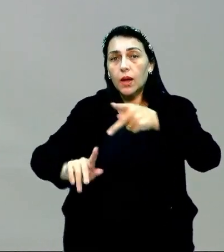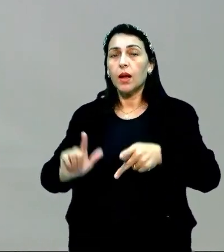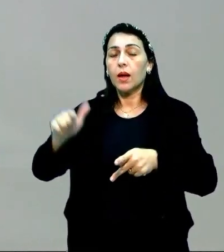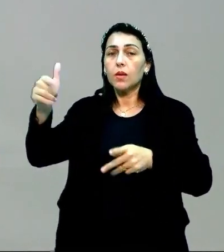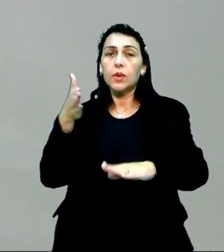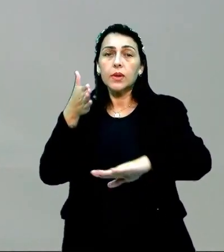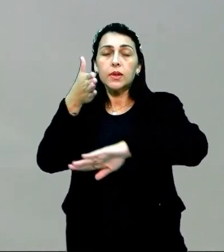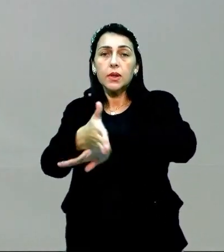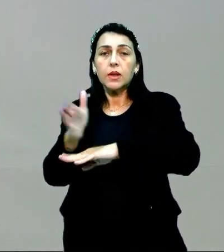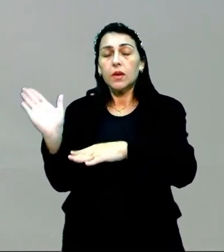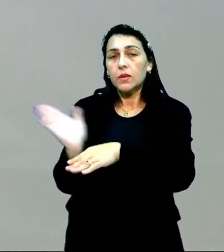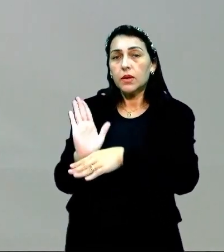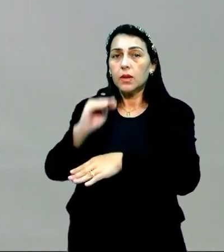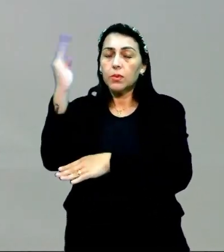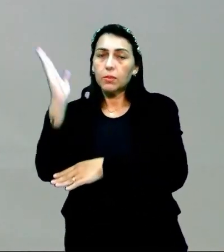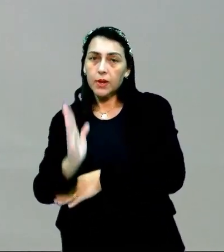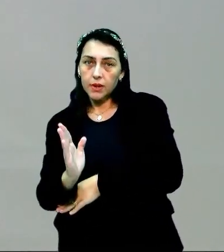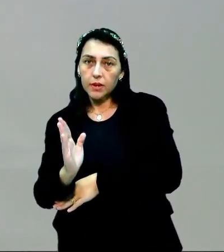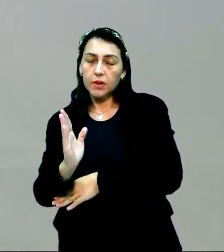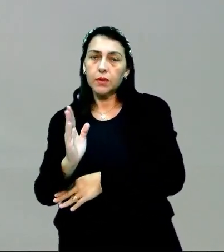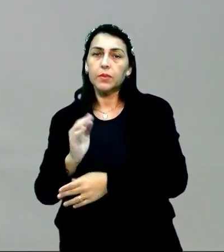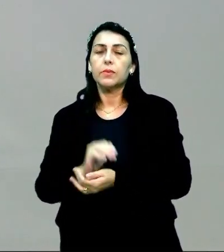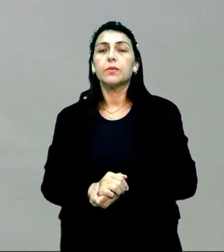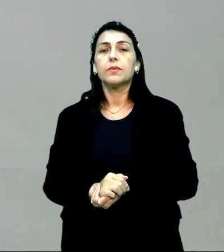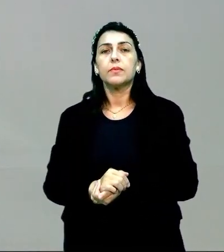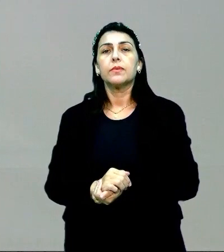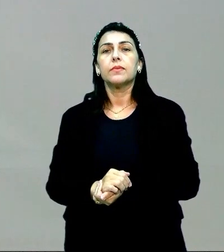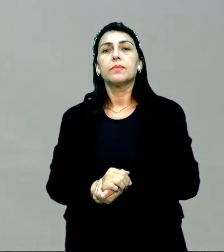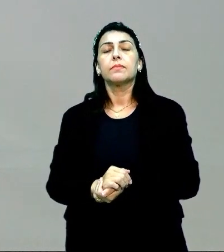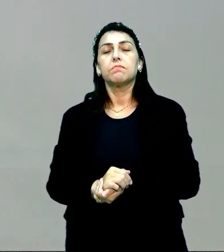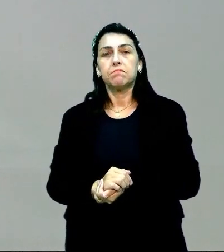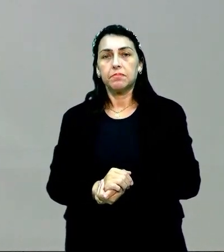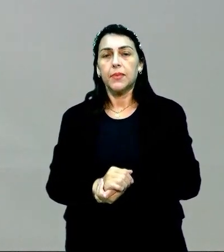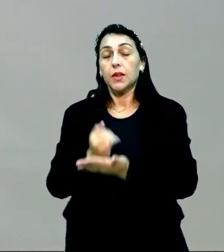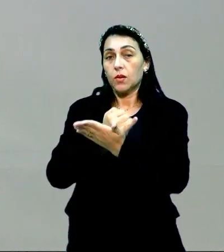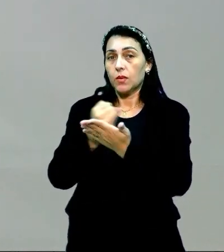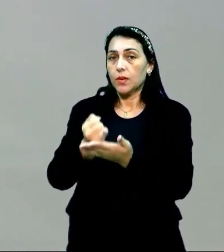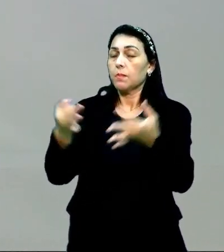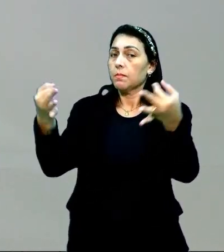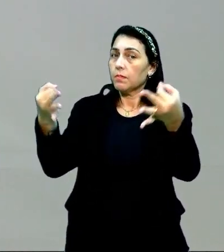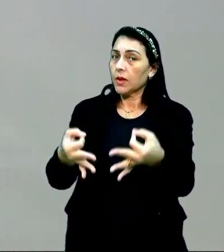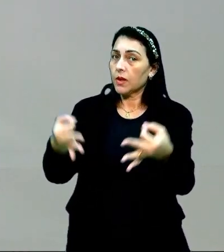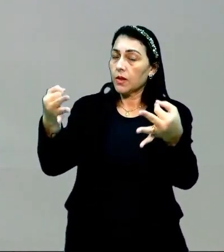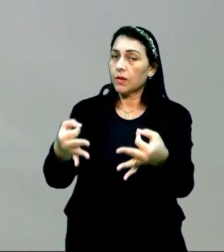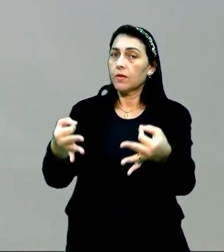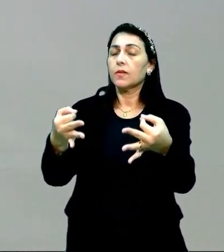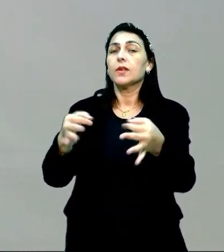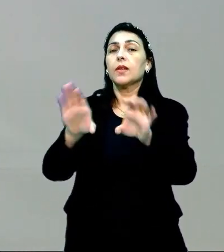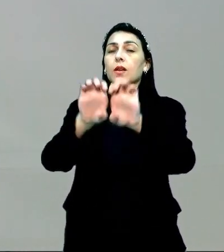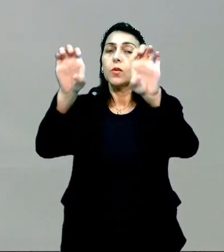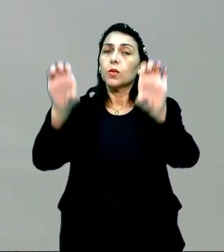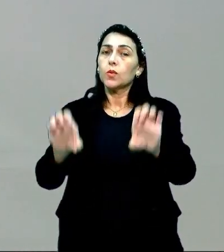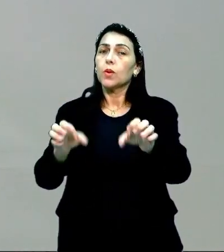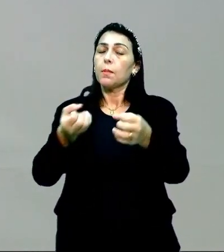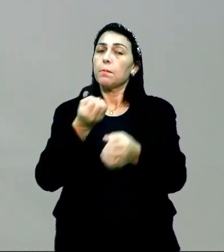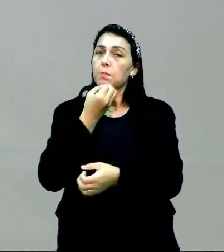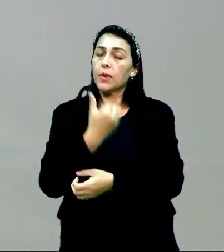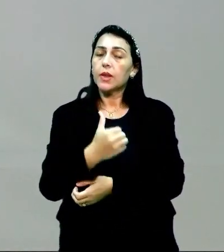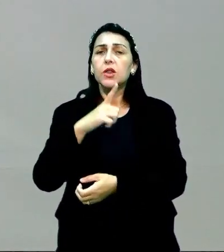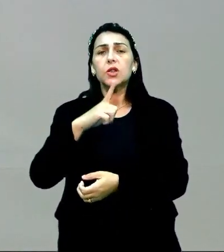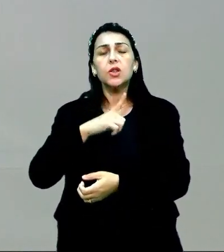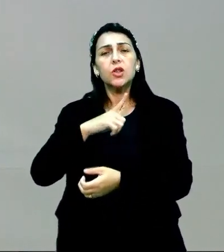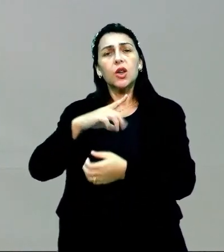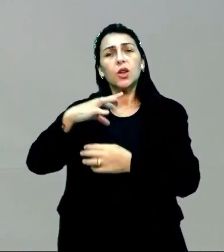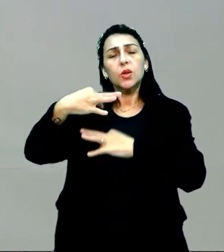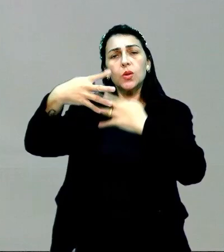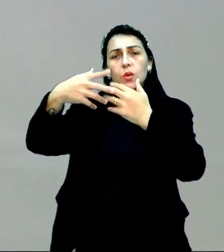relação ao acesso ao cinema no Brasil. E aí ela fechou com chave de ouro a introdução, o esqueleto foi perfeito, né? Tinha